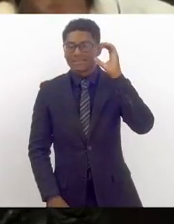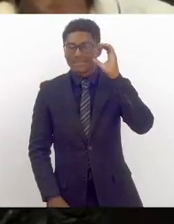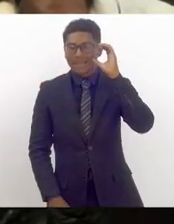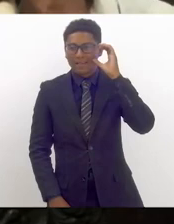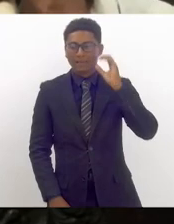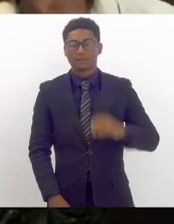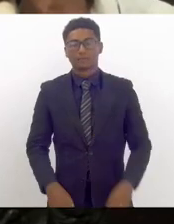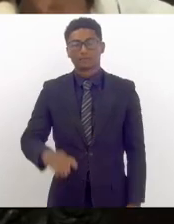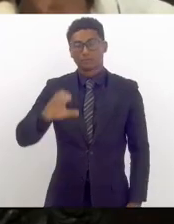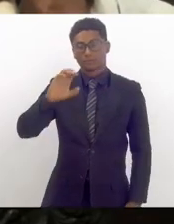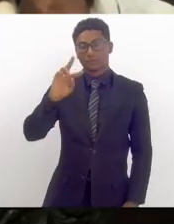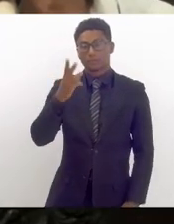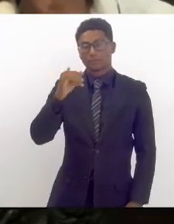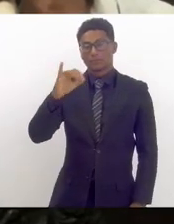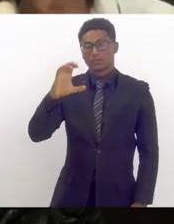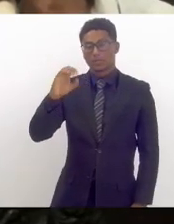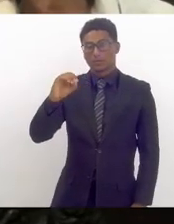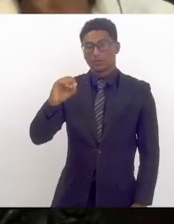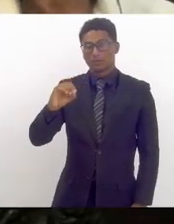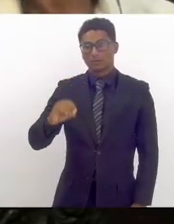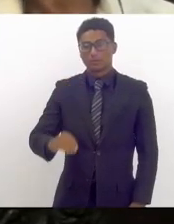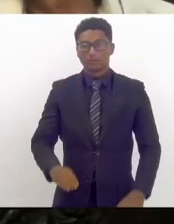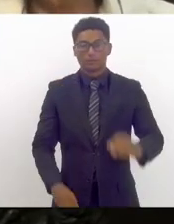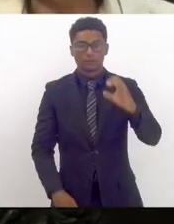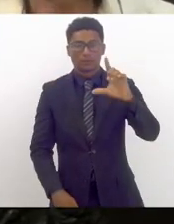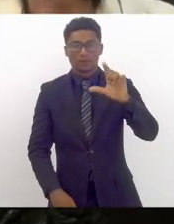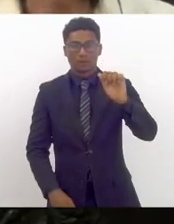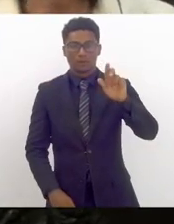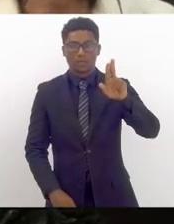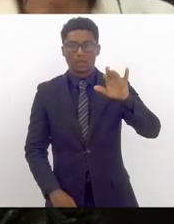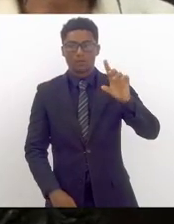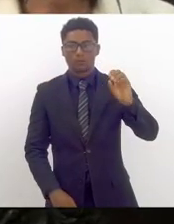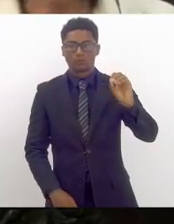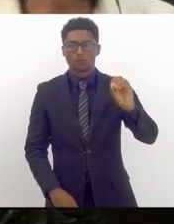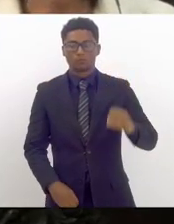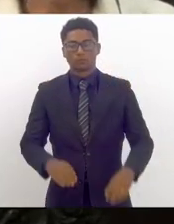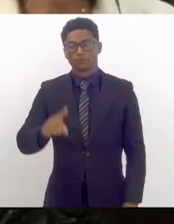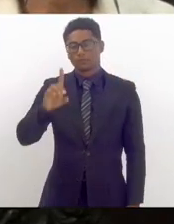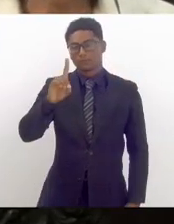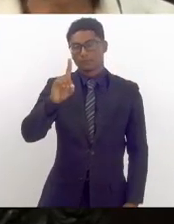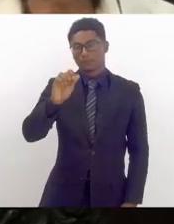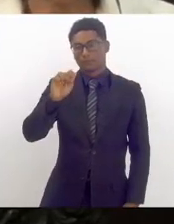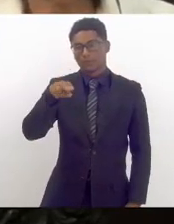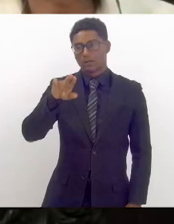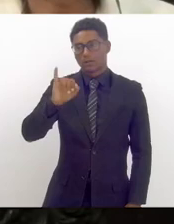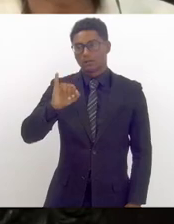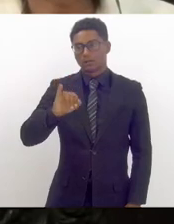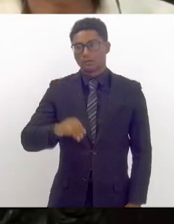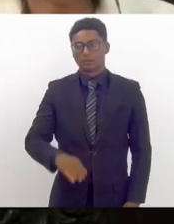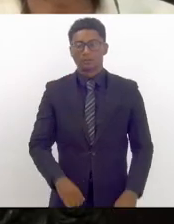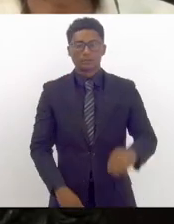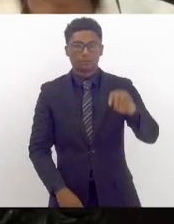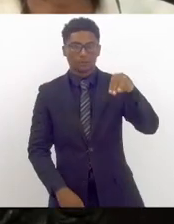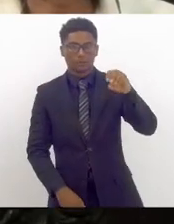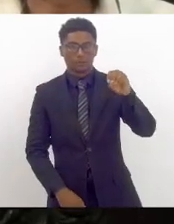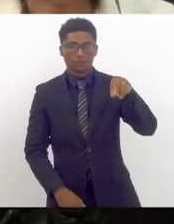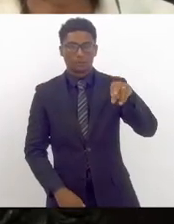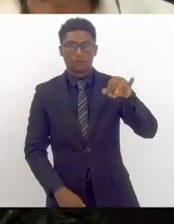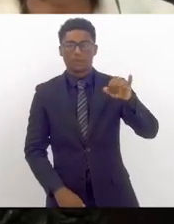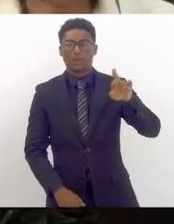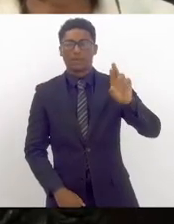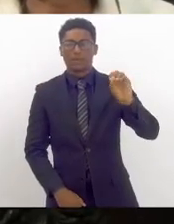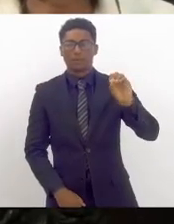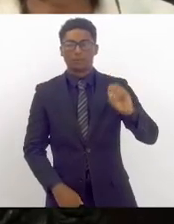Machado, Cláudio Caiado, Dani Balbi, Dani Monteiro,